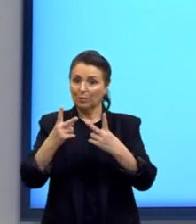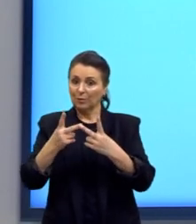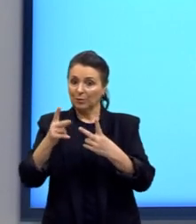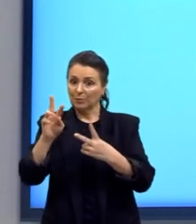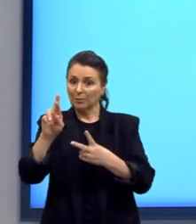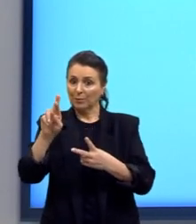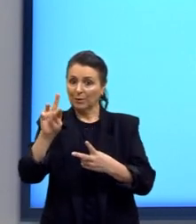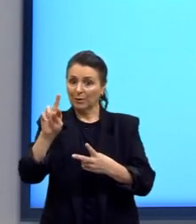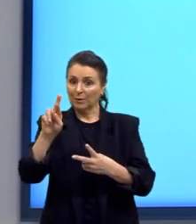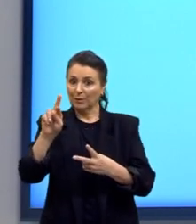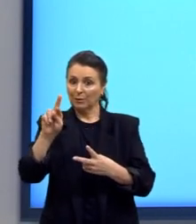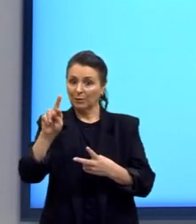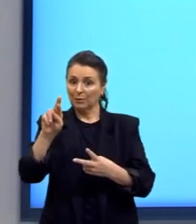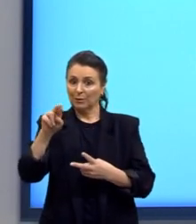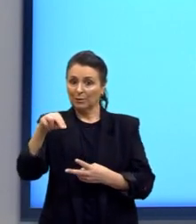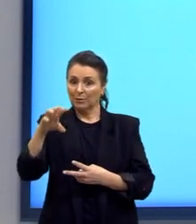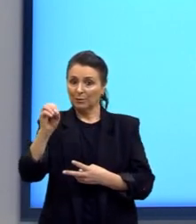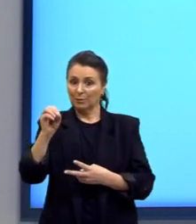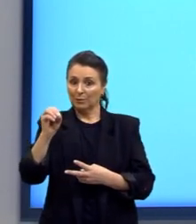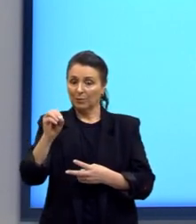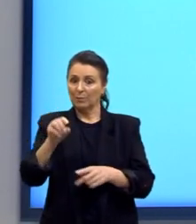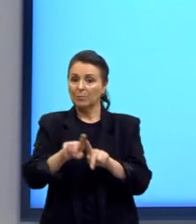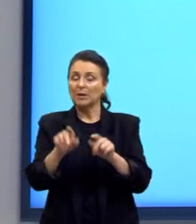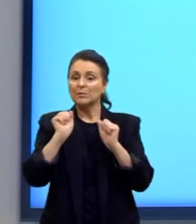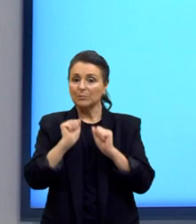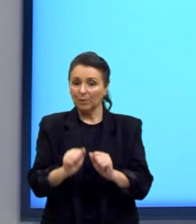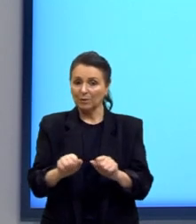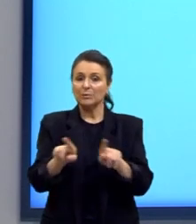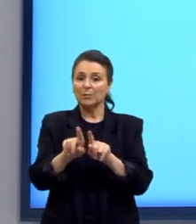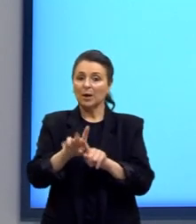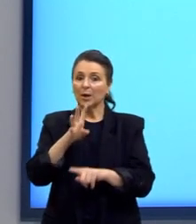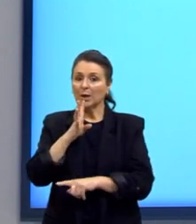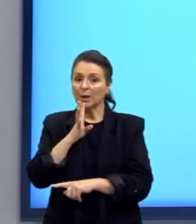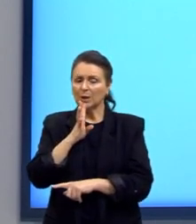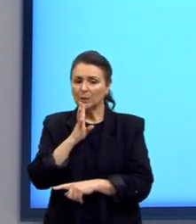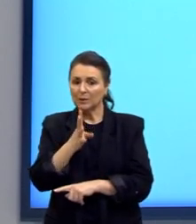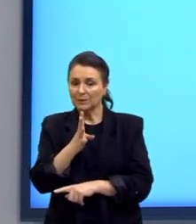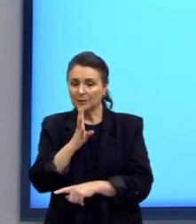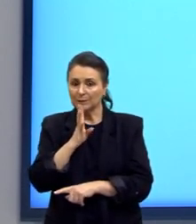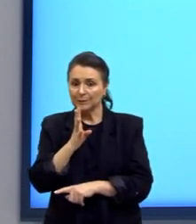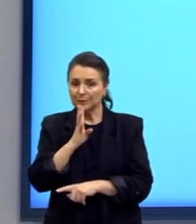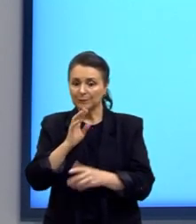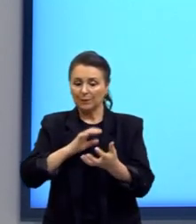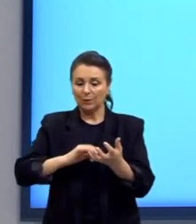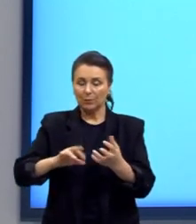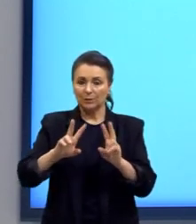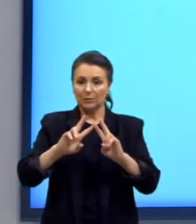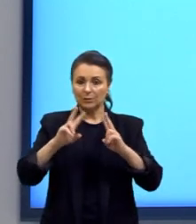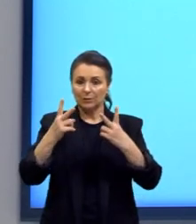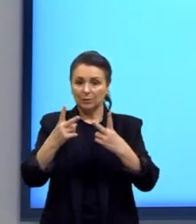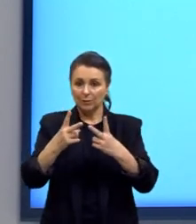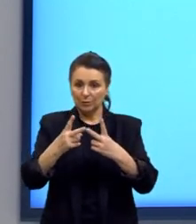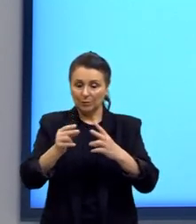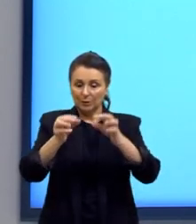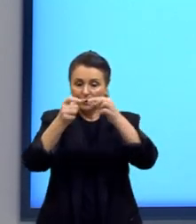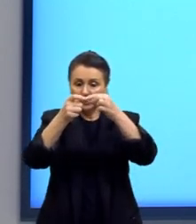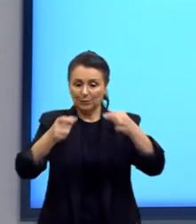Mas a gente pode chegar no volume de um tronco calculando o volume do nosso cone original